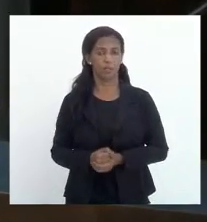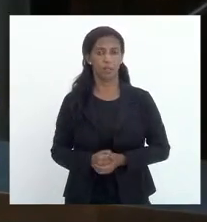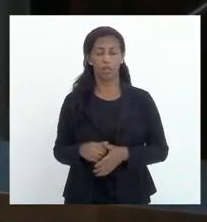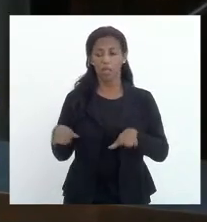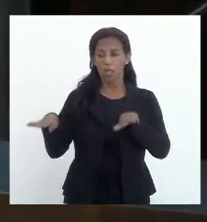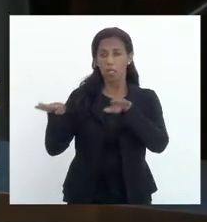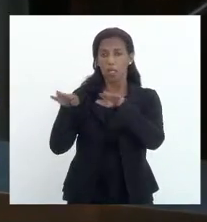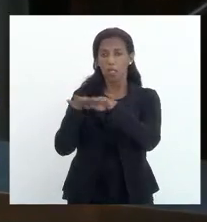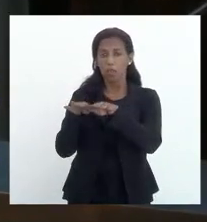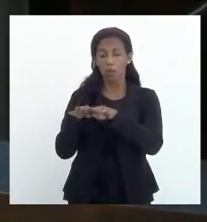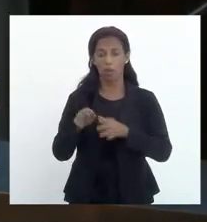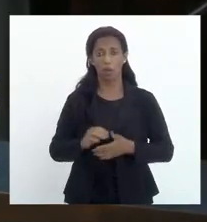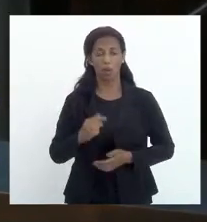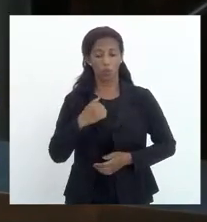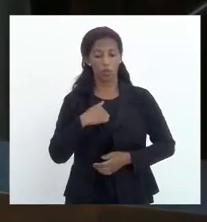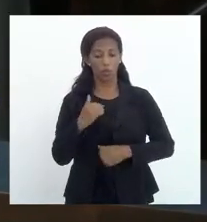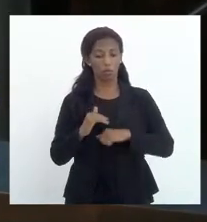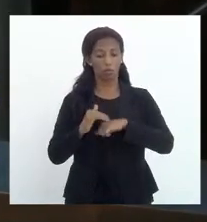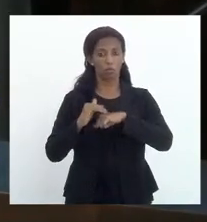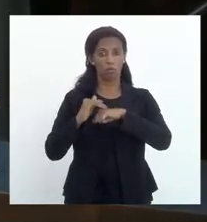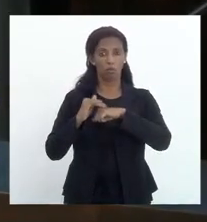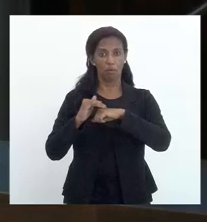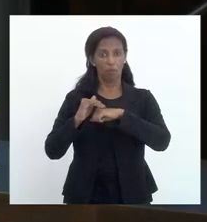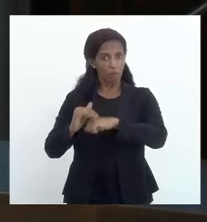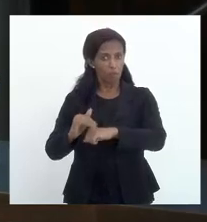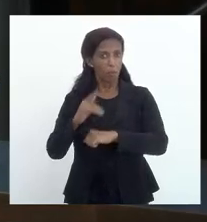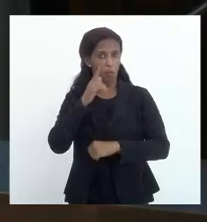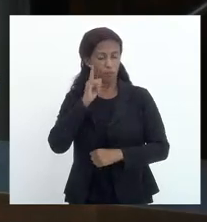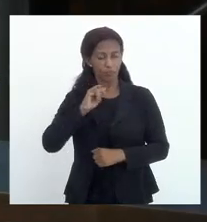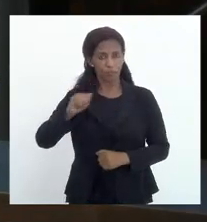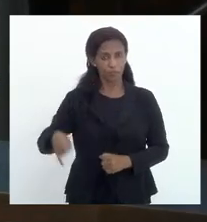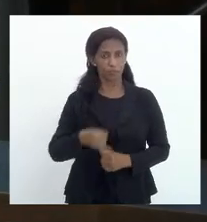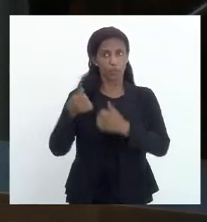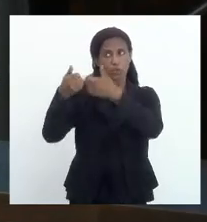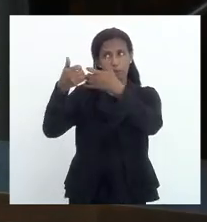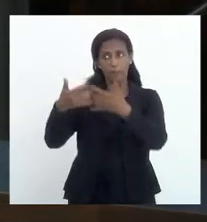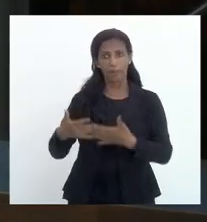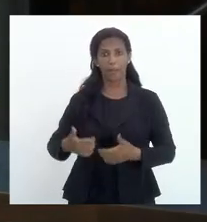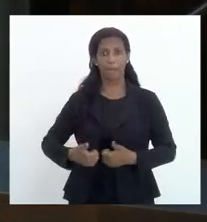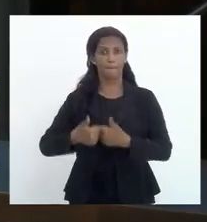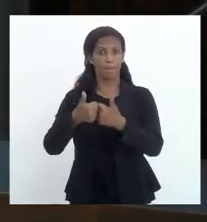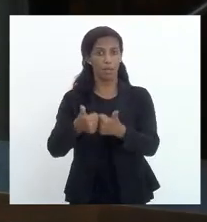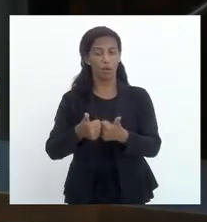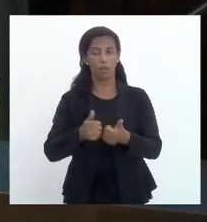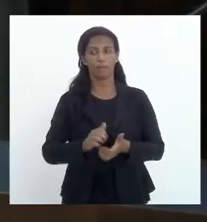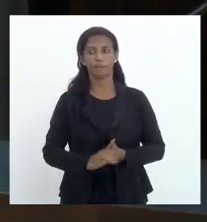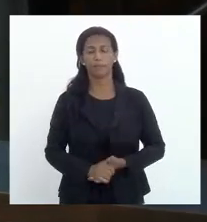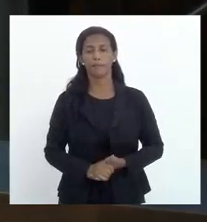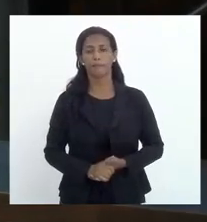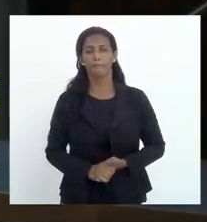igual o que eu estava falando ontem, eu tive a oportunidade de explicar melhor sobre isso, né? Mas à medida que